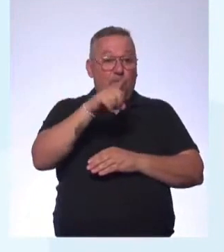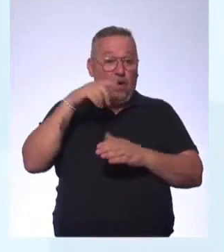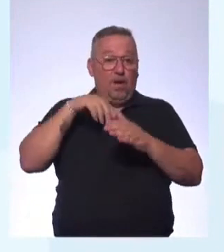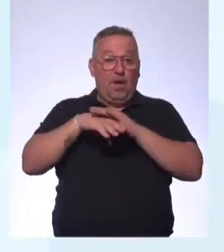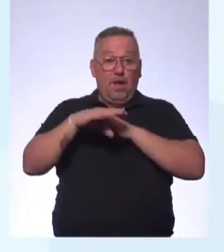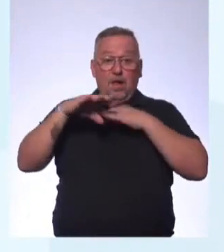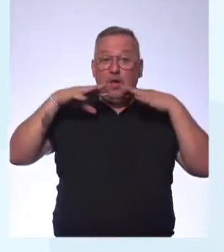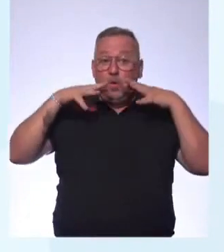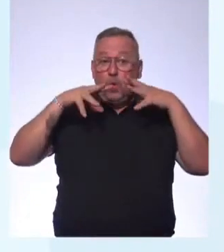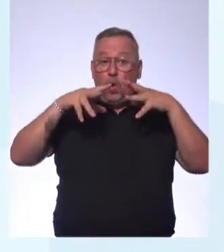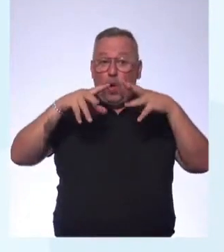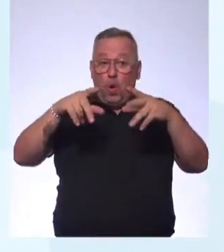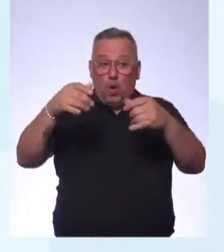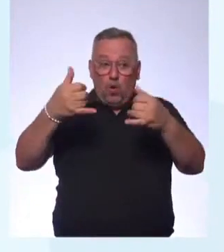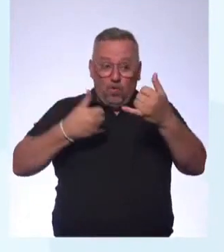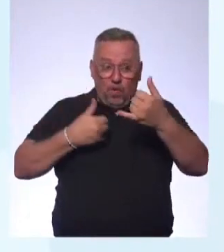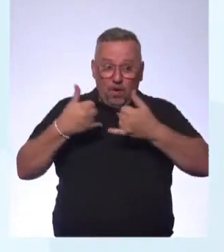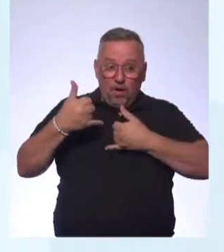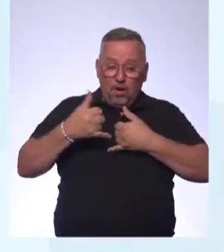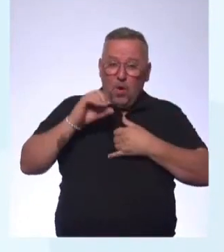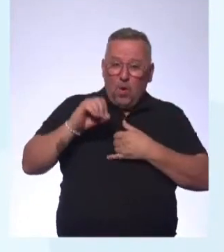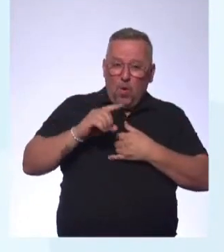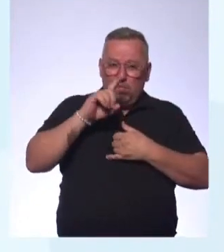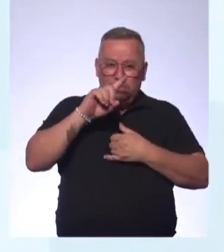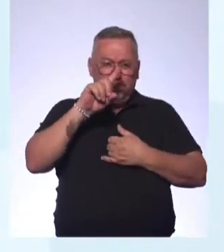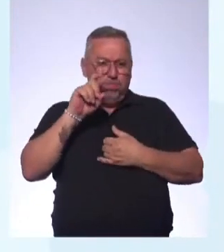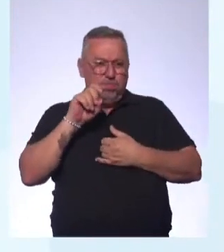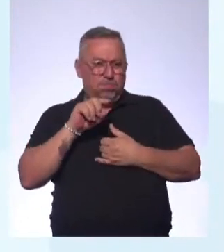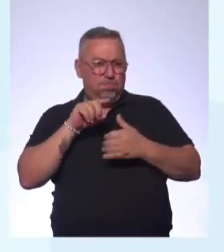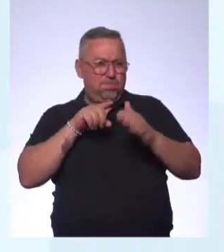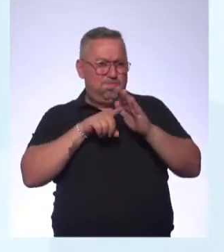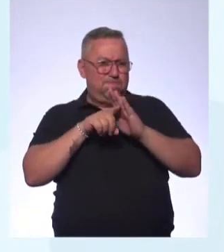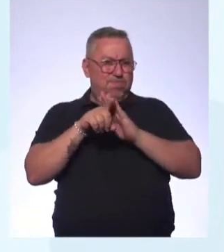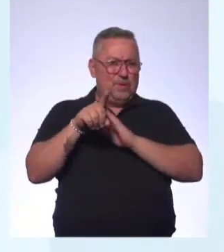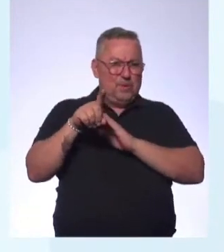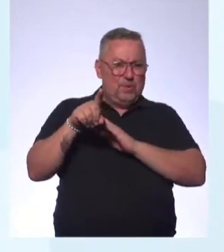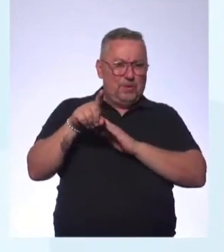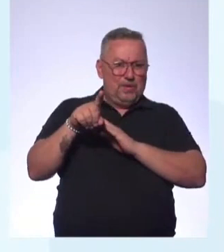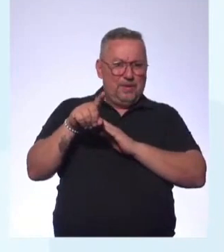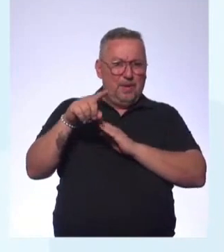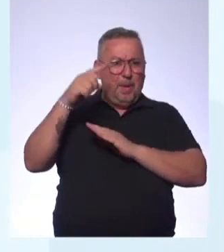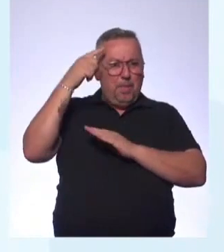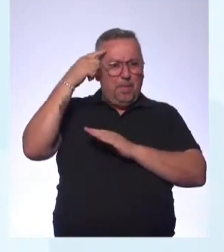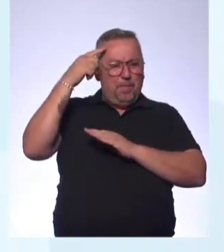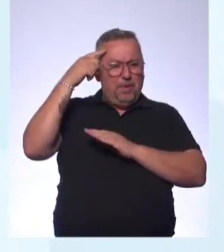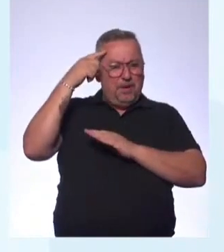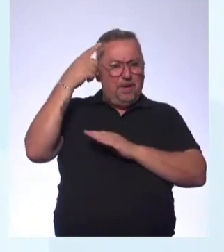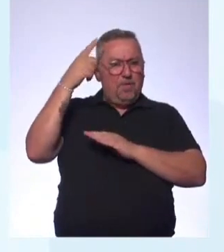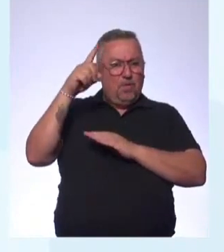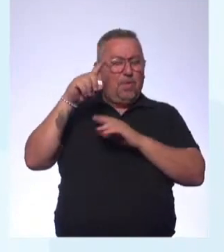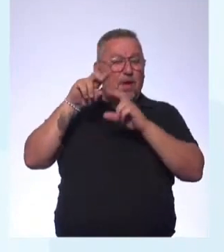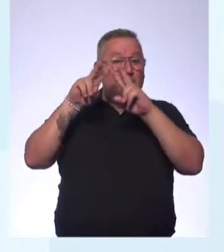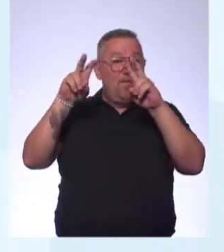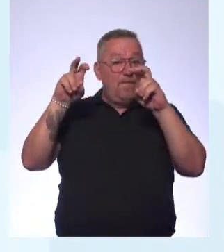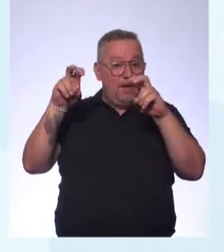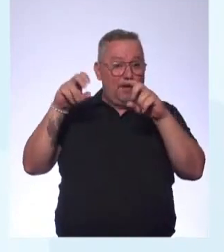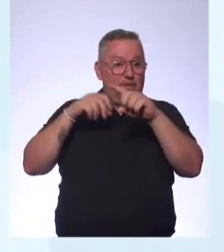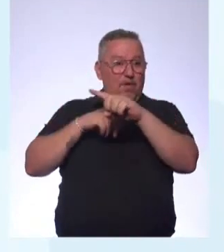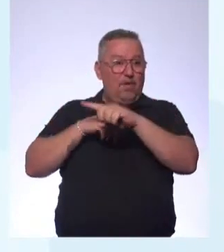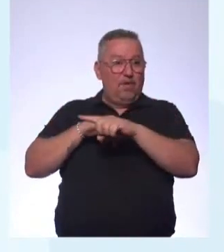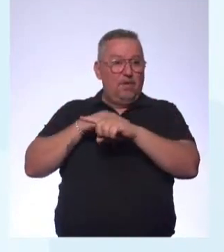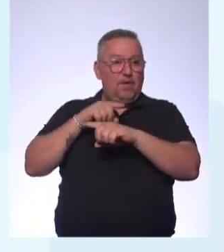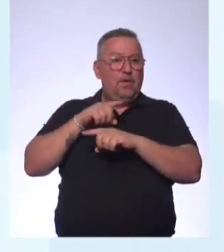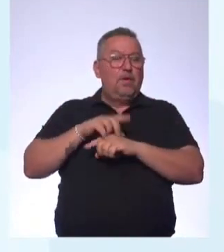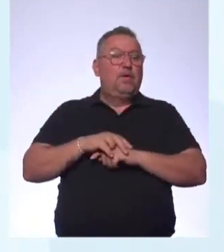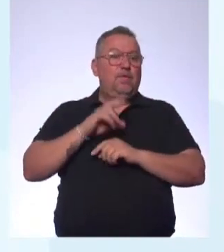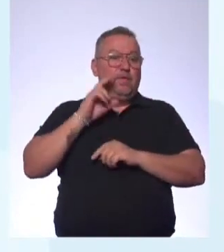costuma acreditar em tudo o que te dizem ou questiona as informações que recebe? Reflita sobre essas frases.